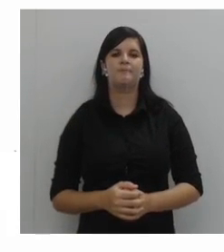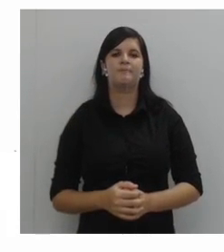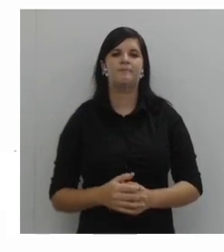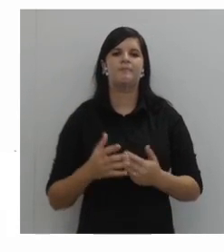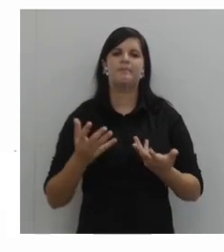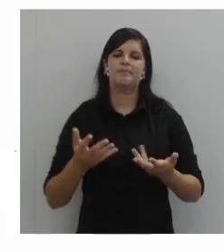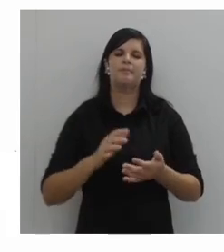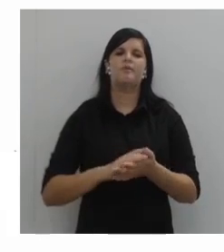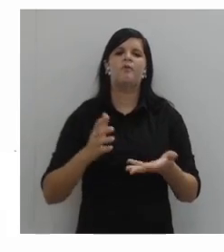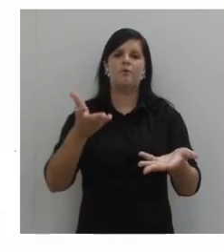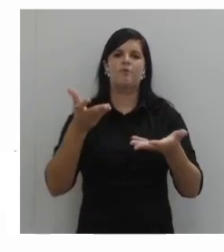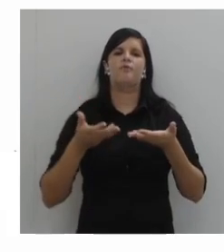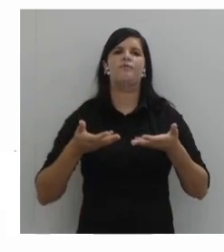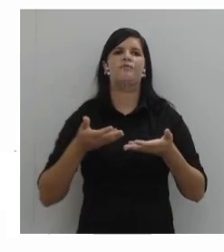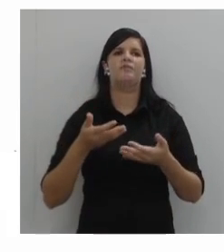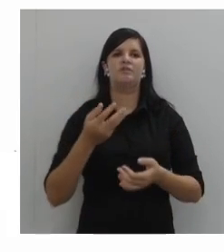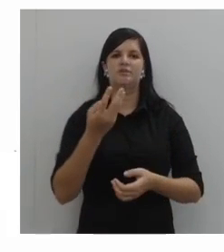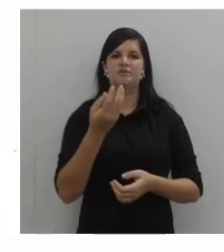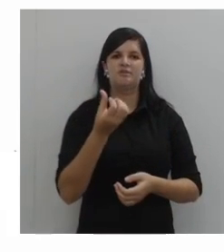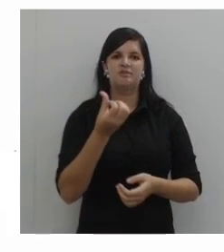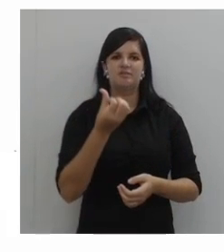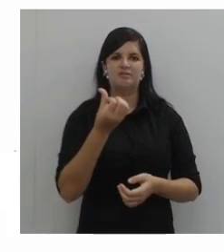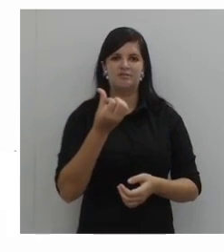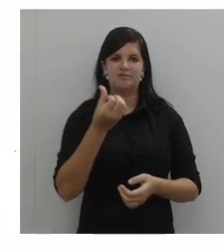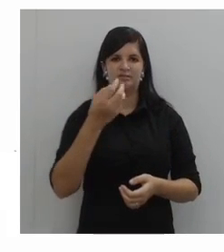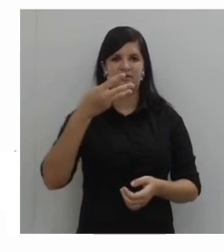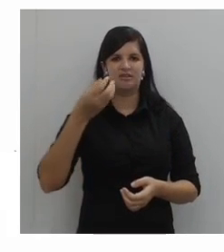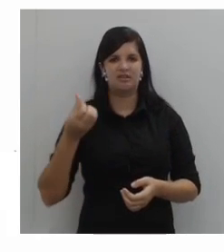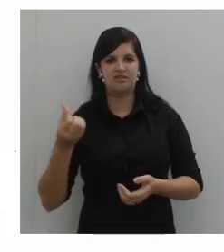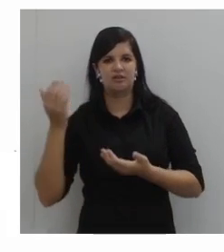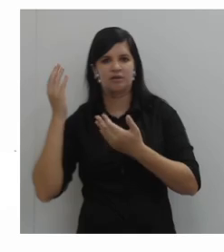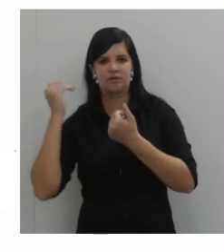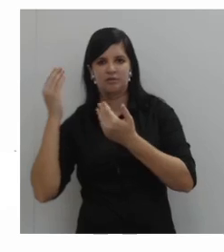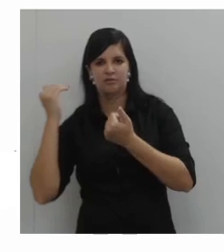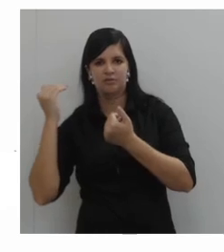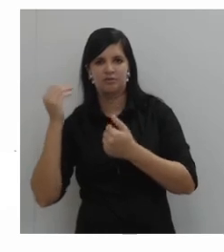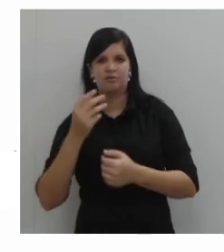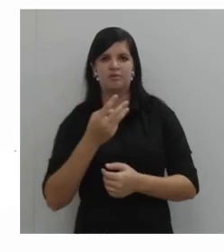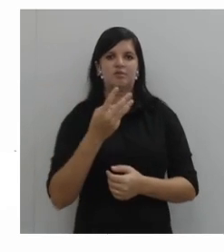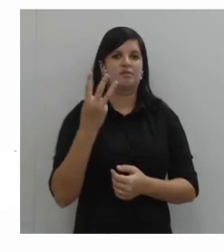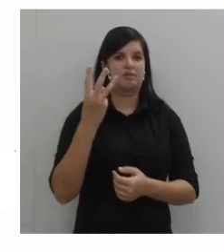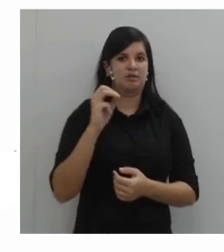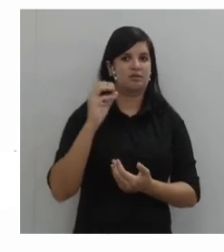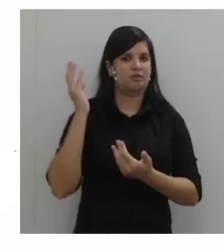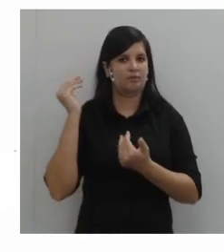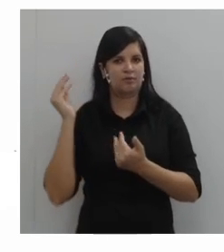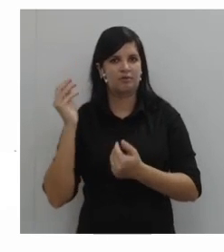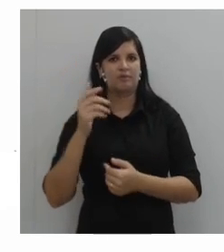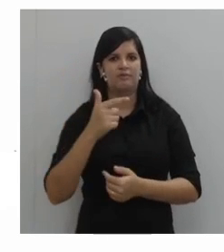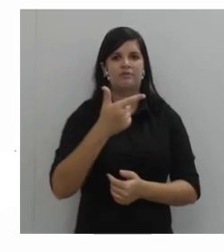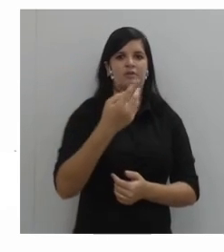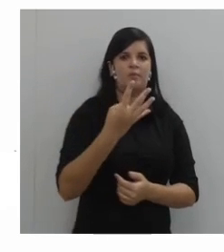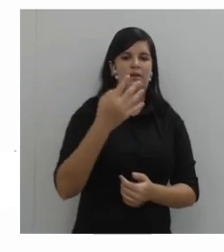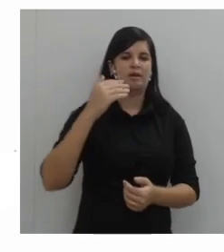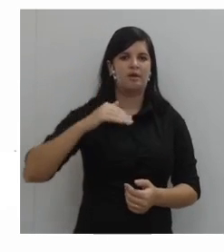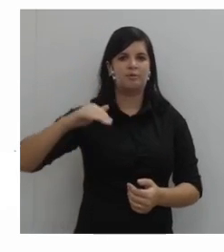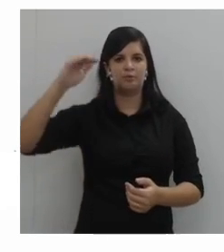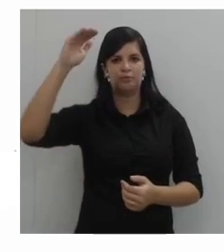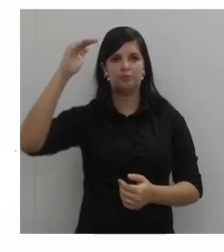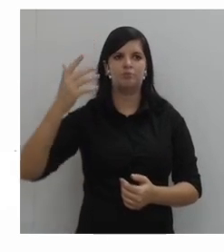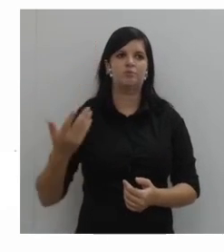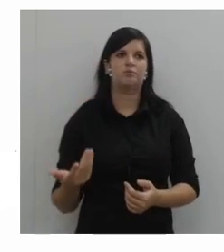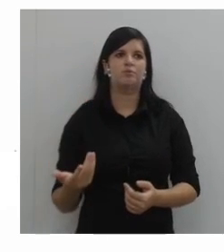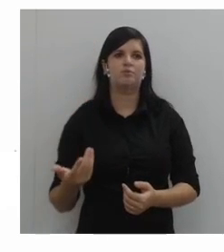quer saber, serão convidados 36 adolescentes, 30 adolescentes, 24,